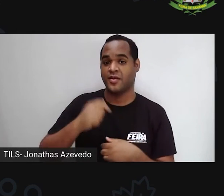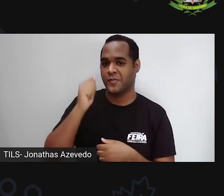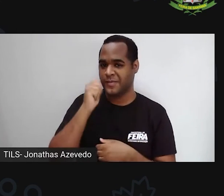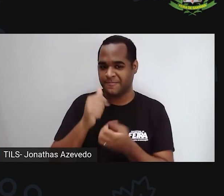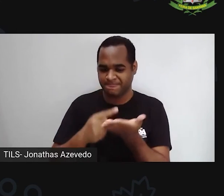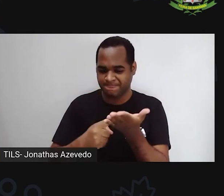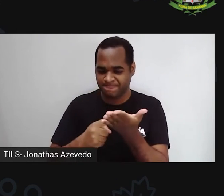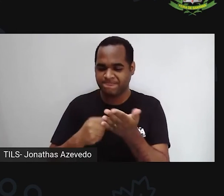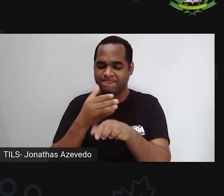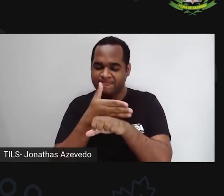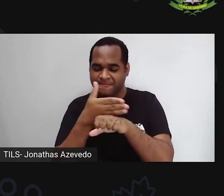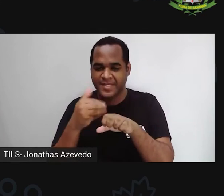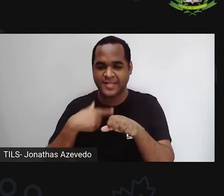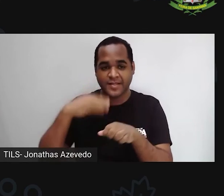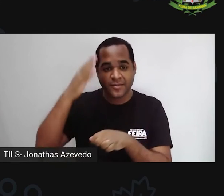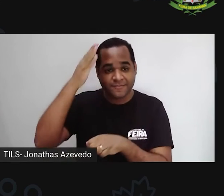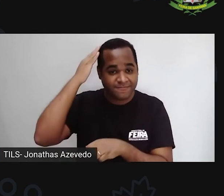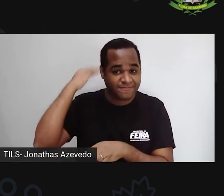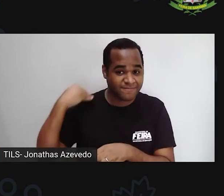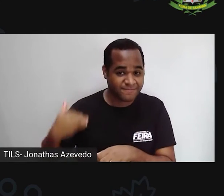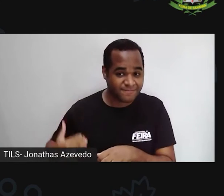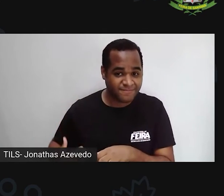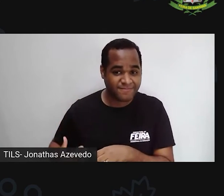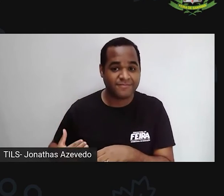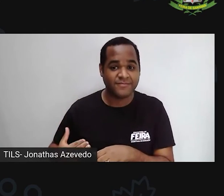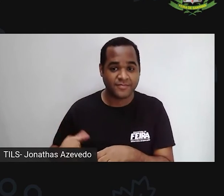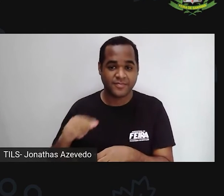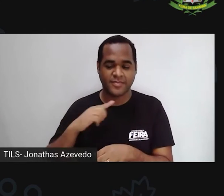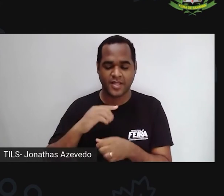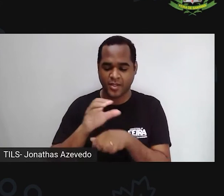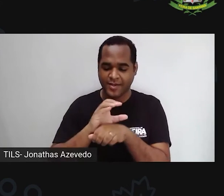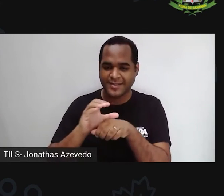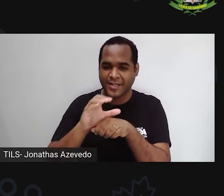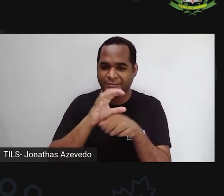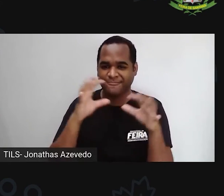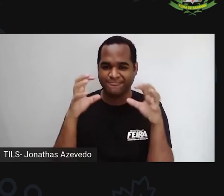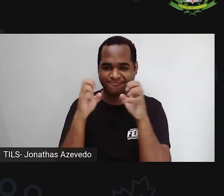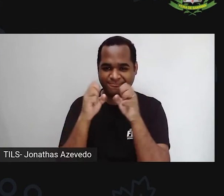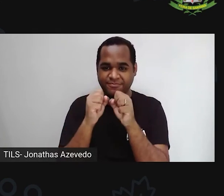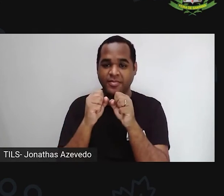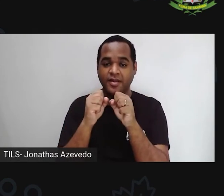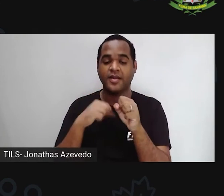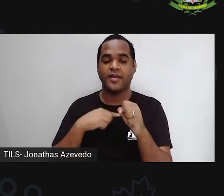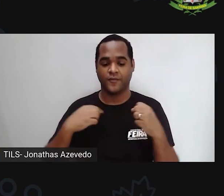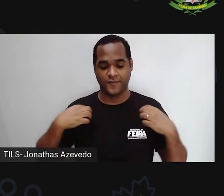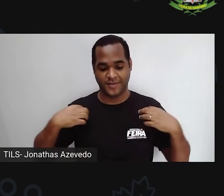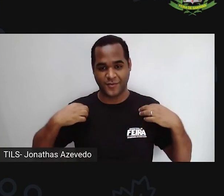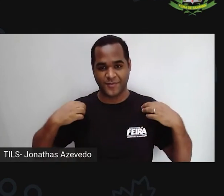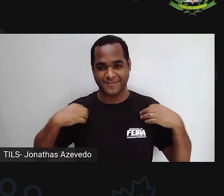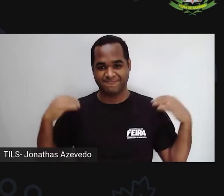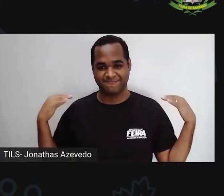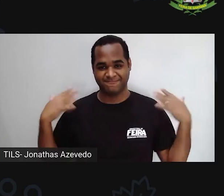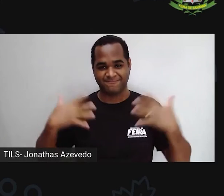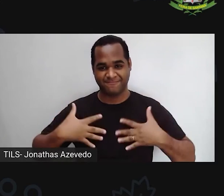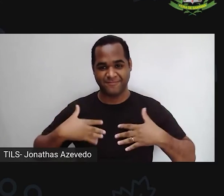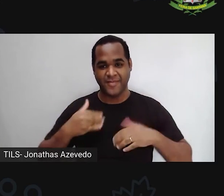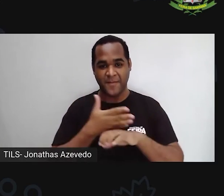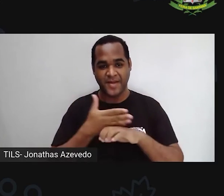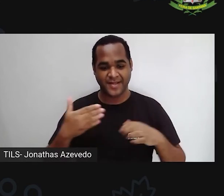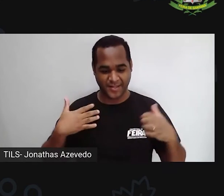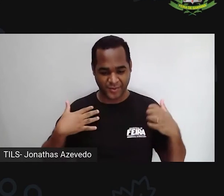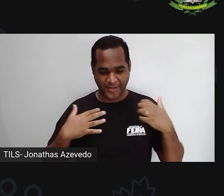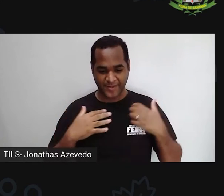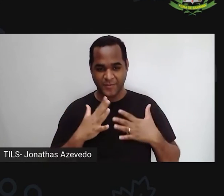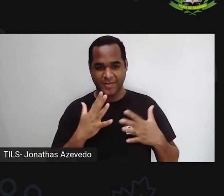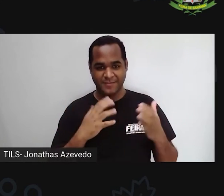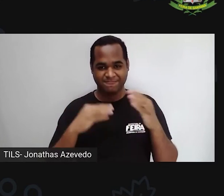clara, tenho cabelos compridos um pouquinho abaixo do ombro, eles são castanhos escuros. Estou vestindo agora um jaleco branco, uma blusa estampada